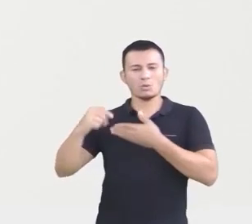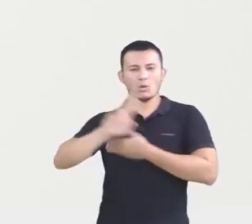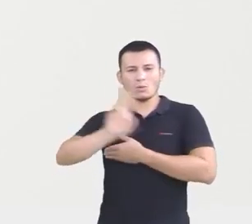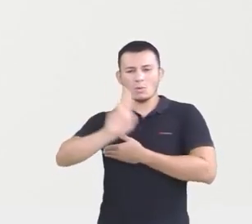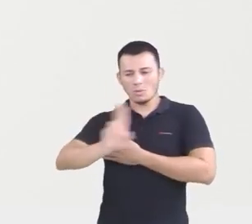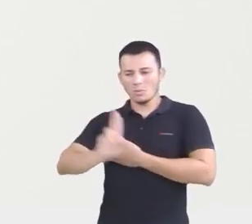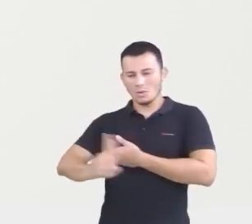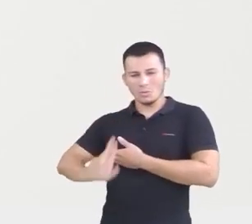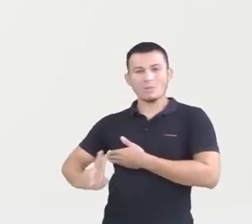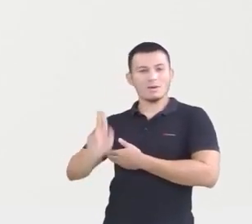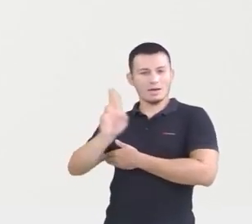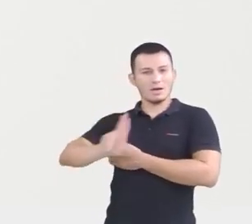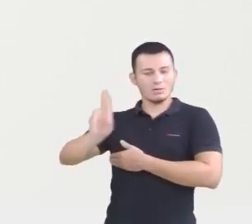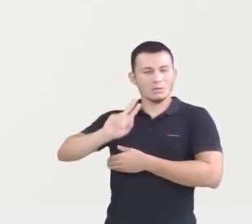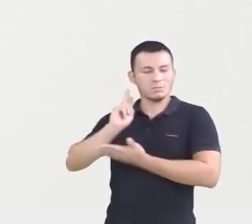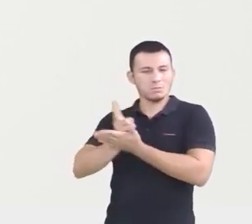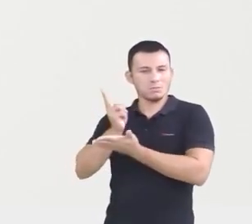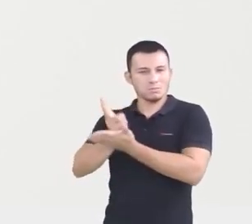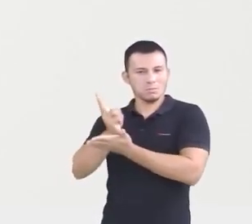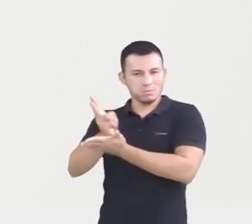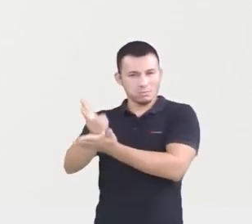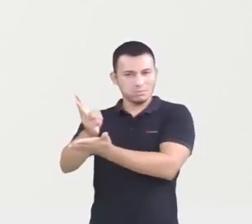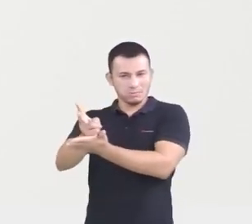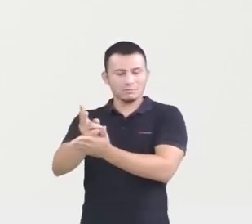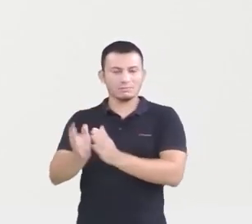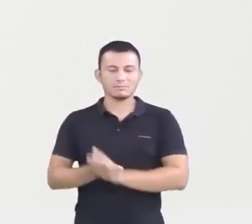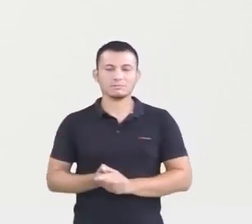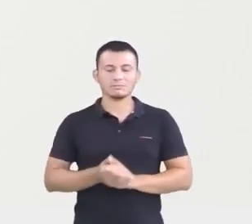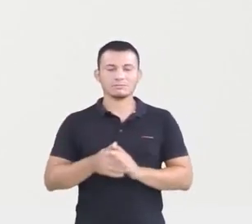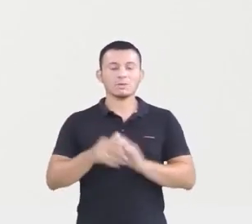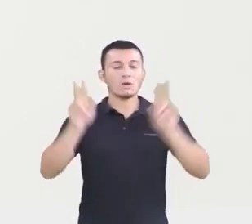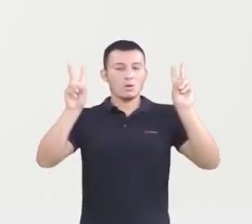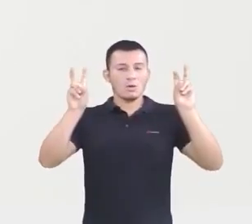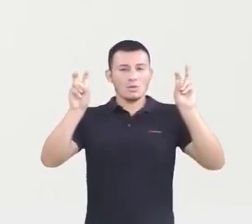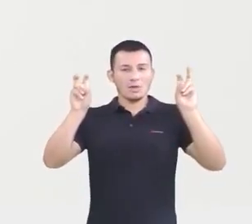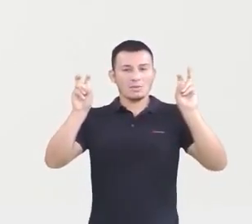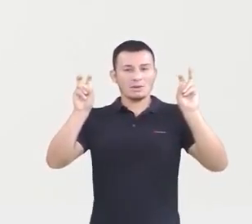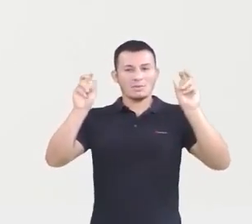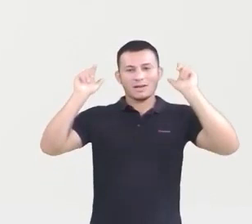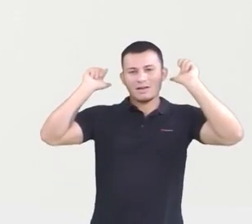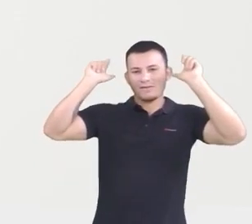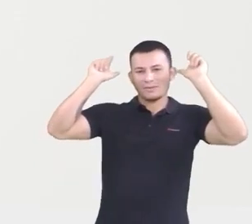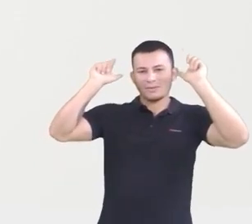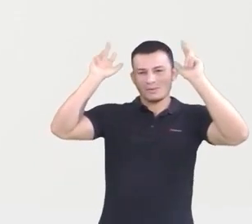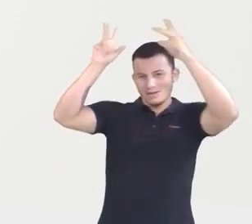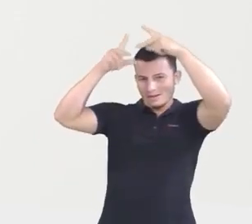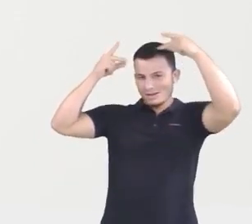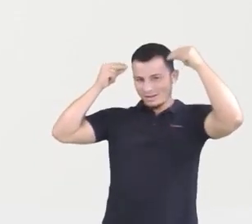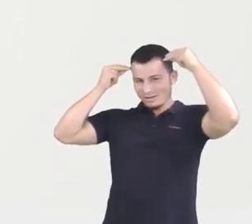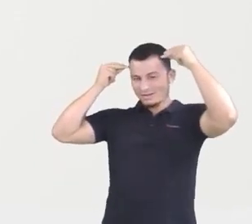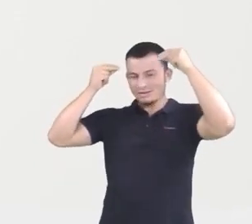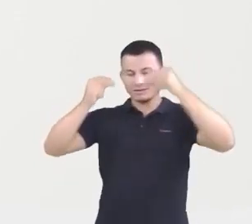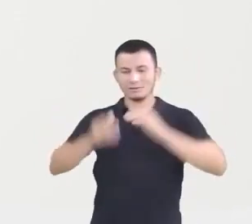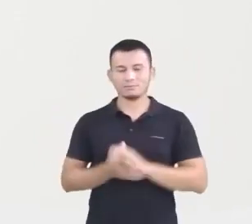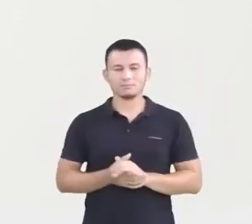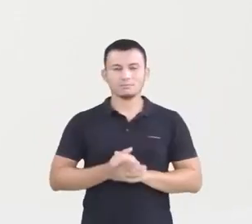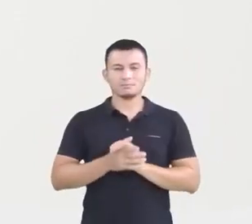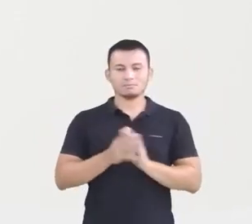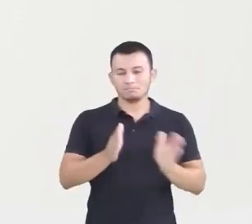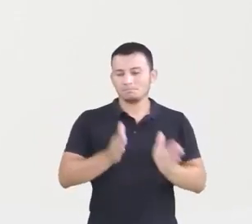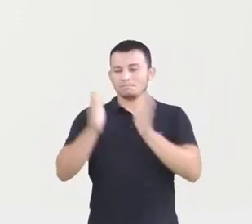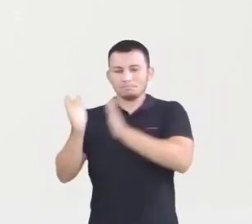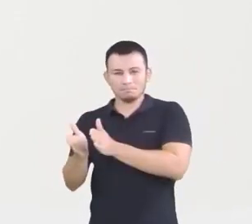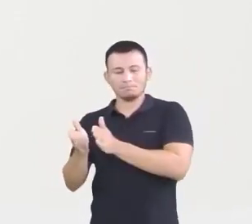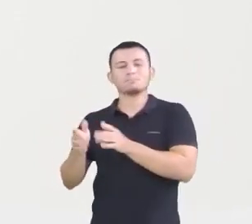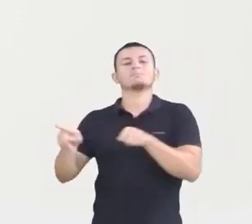escreveu o título As Aventuras de Alice no País das Maravilhas. E, posteriormente, no outro parágrafo,